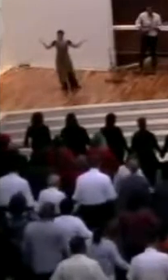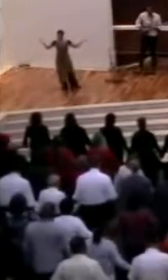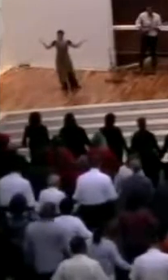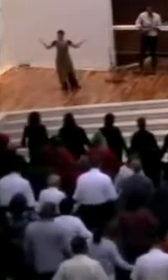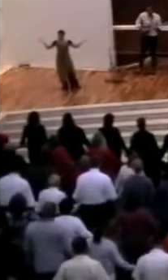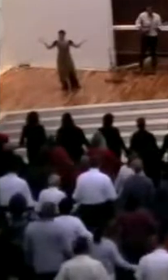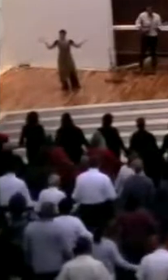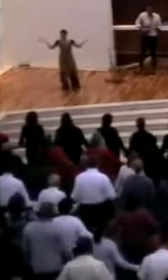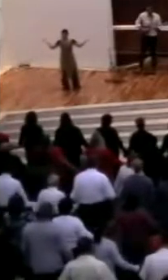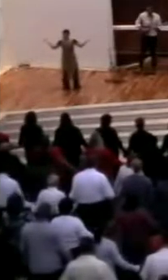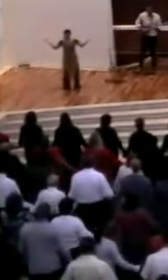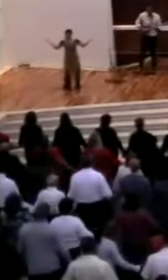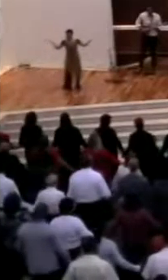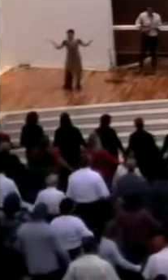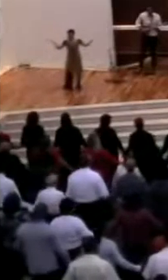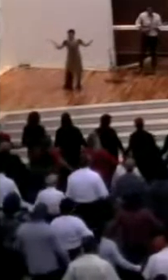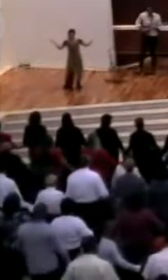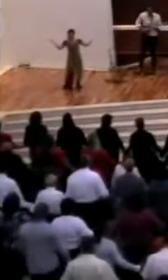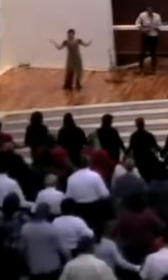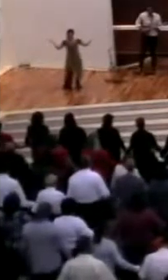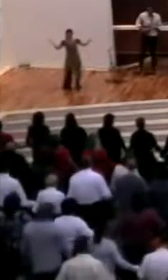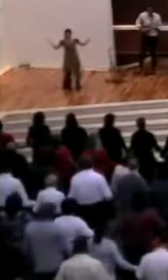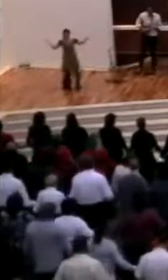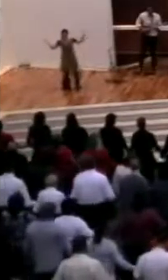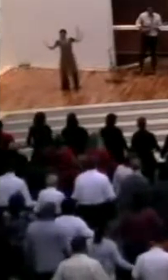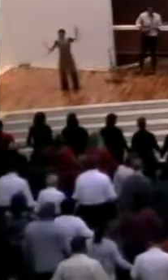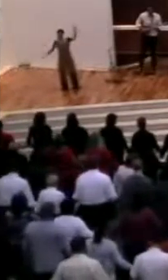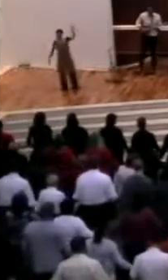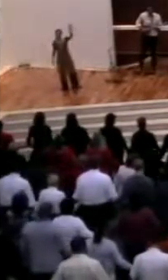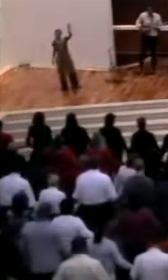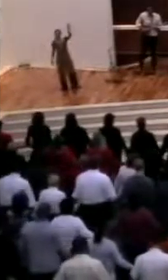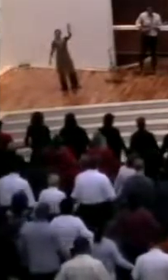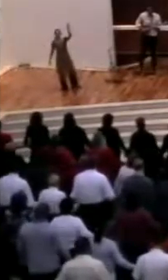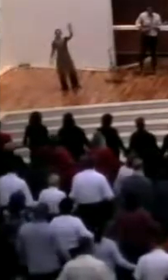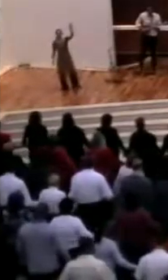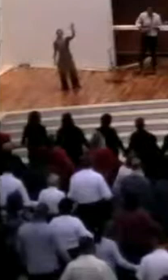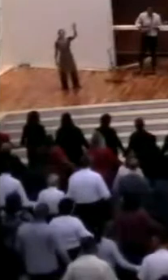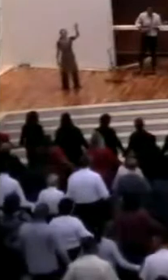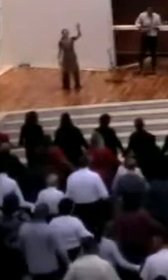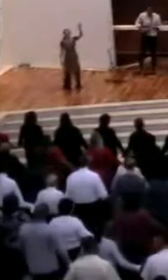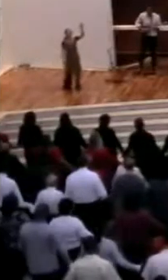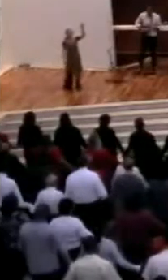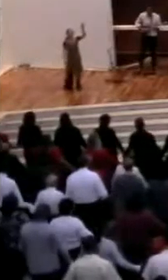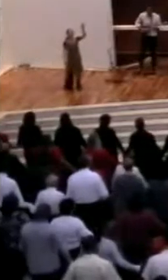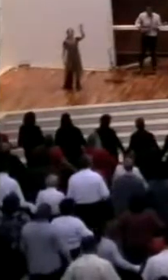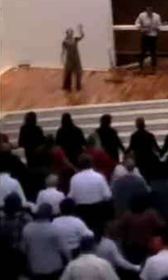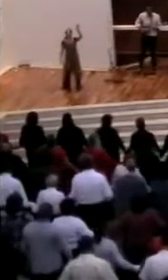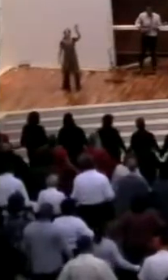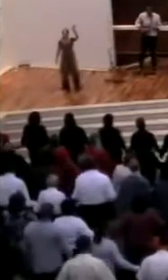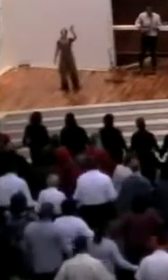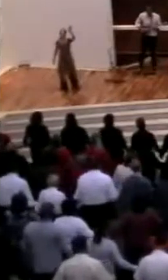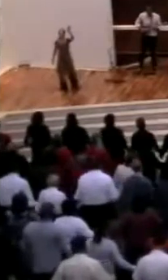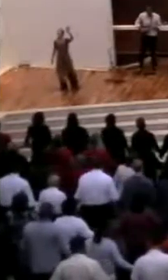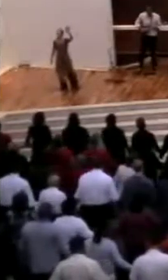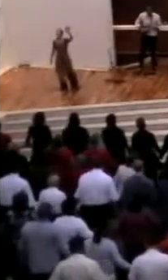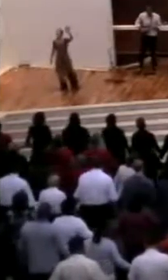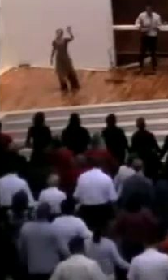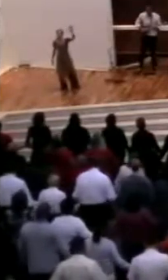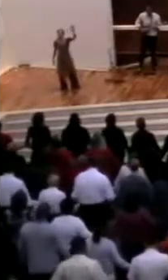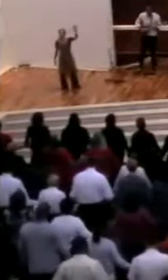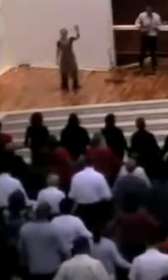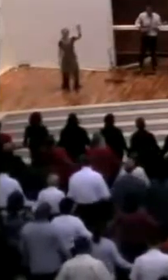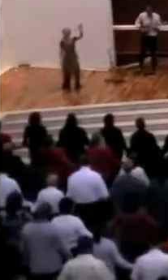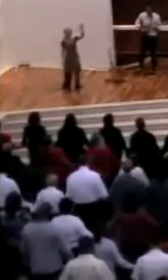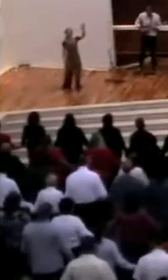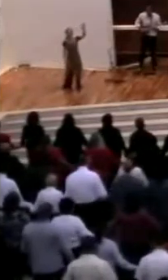e a ti atribuímos toda a glória, todo louvor e toda adoração, porque só tu és digno,